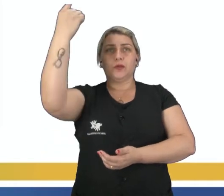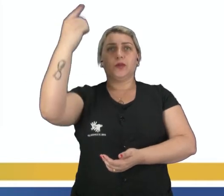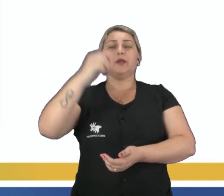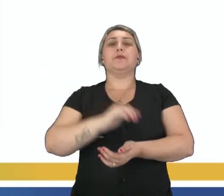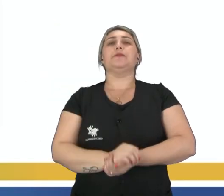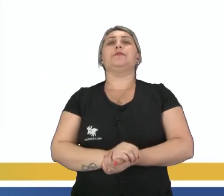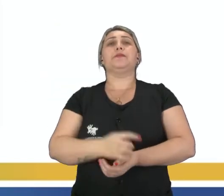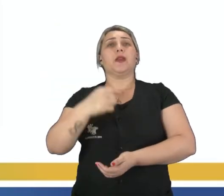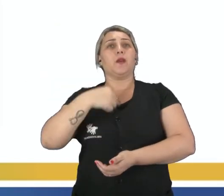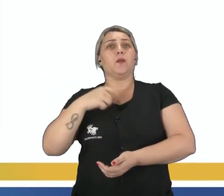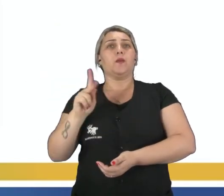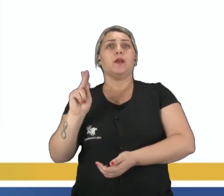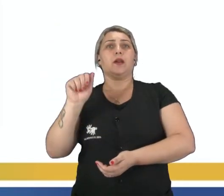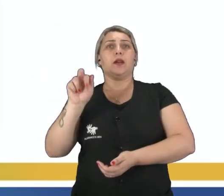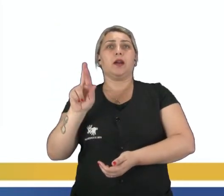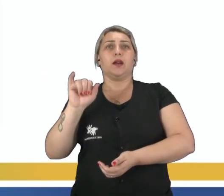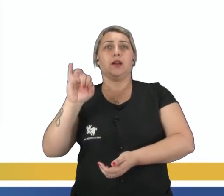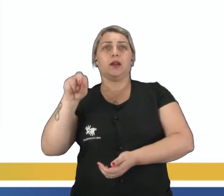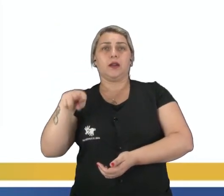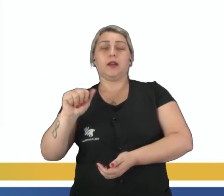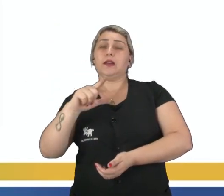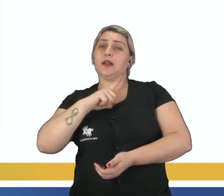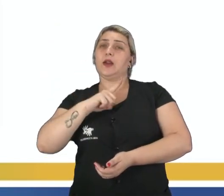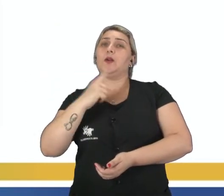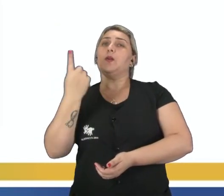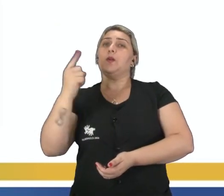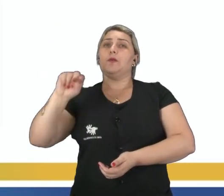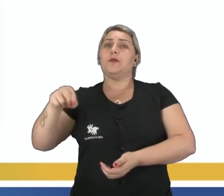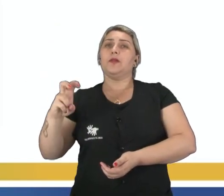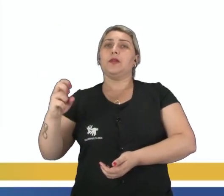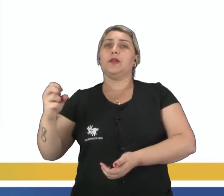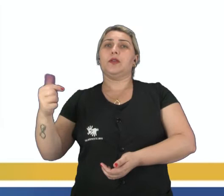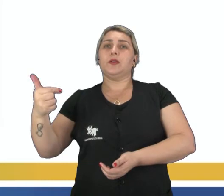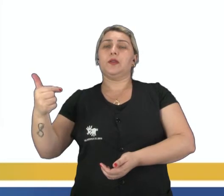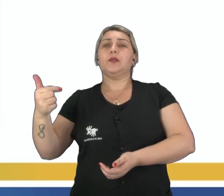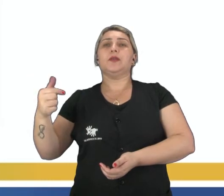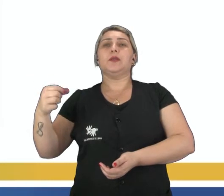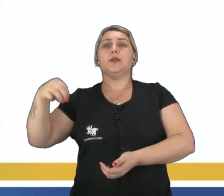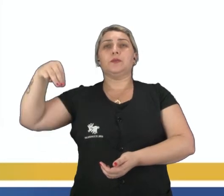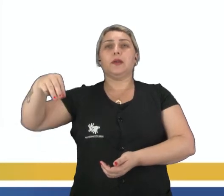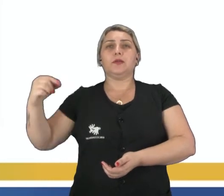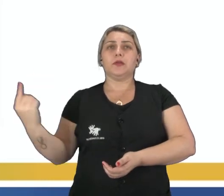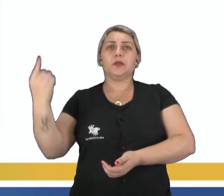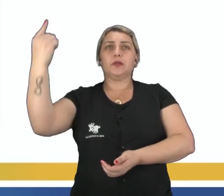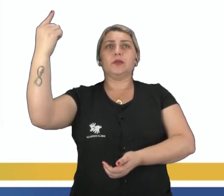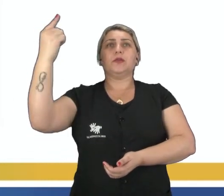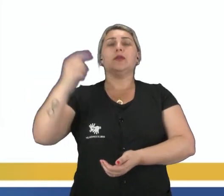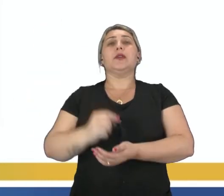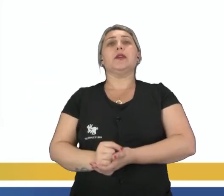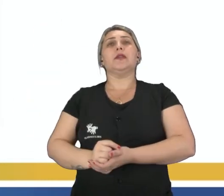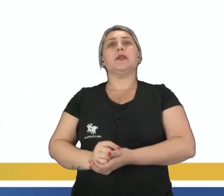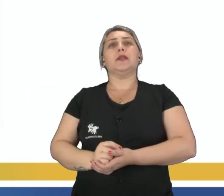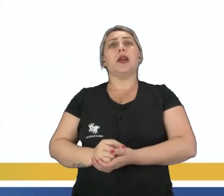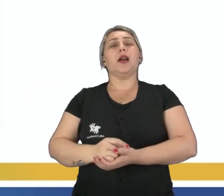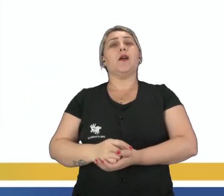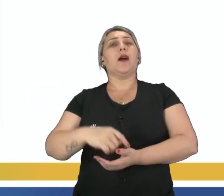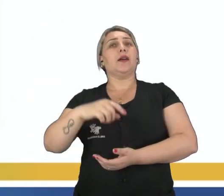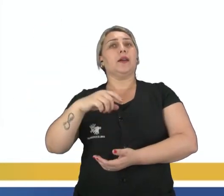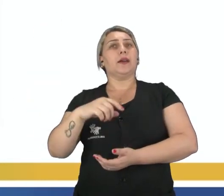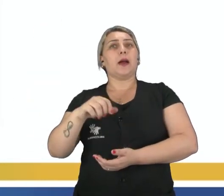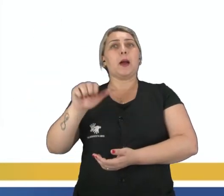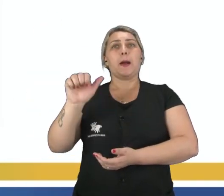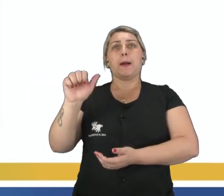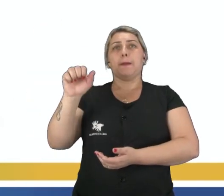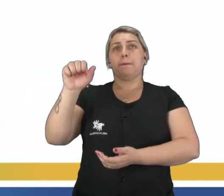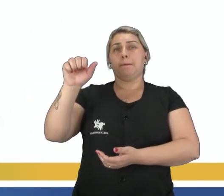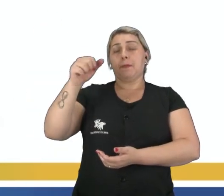altura. Eu sou Karina, tenho 1,52 metros de altura. E aí eu tenho,